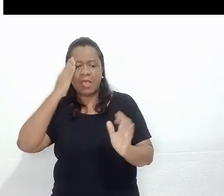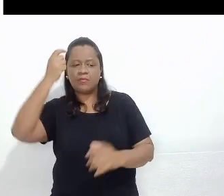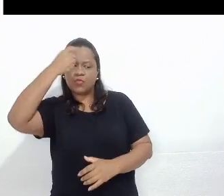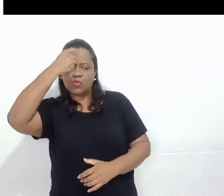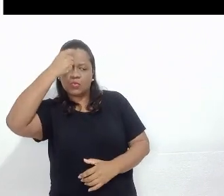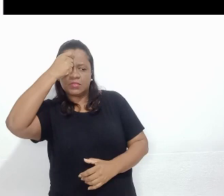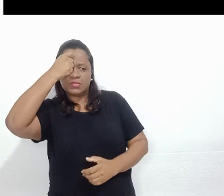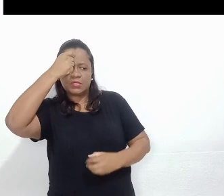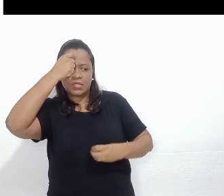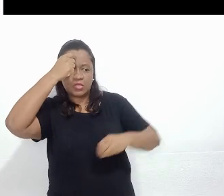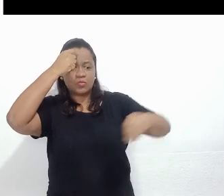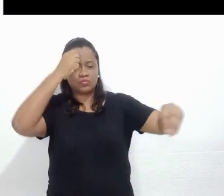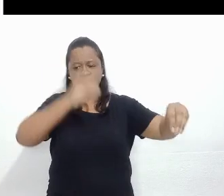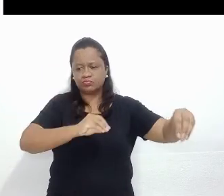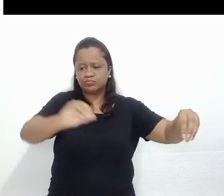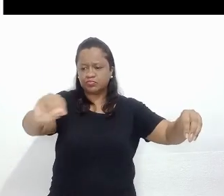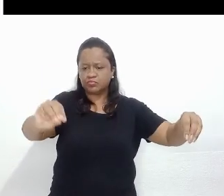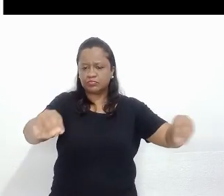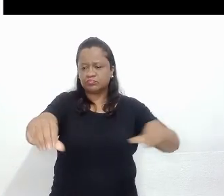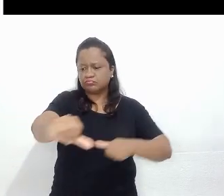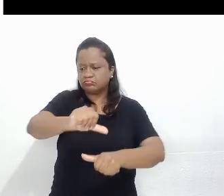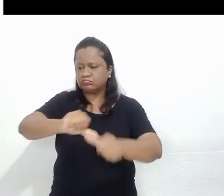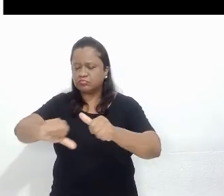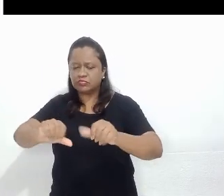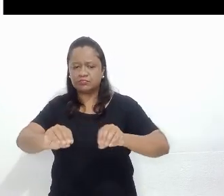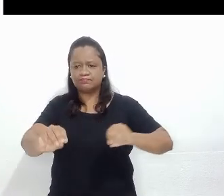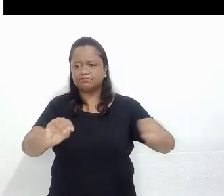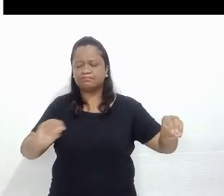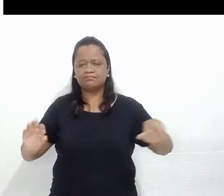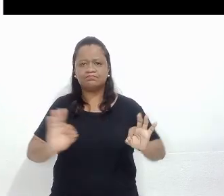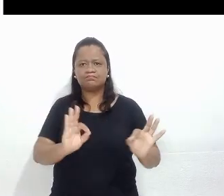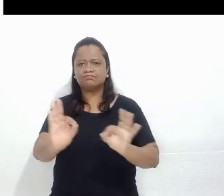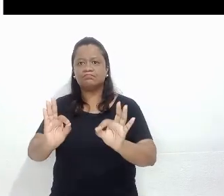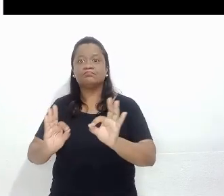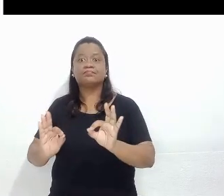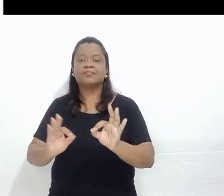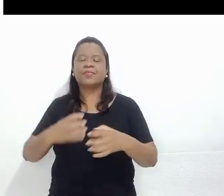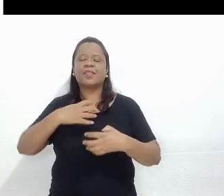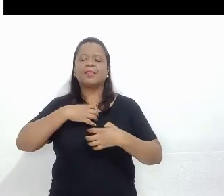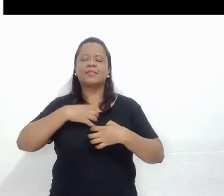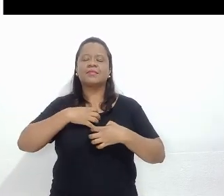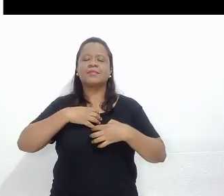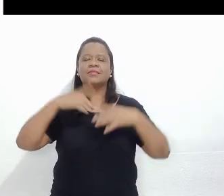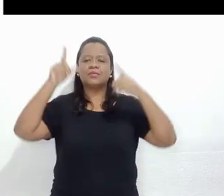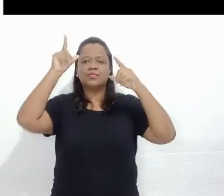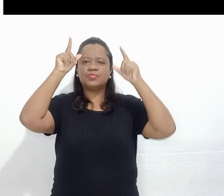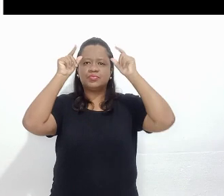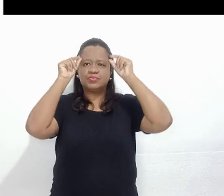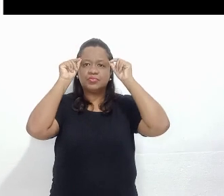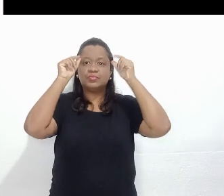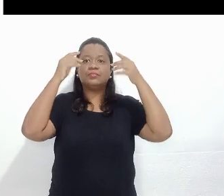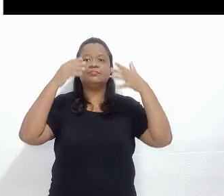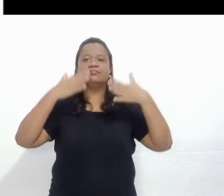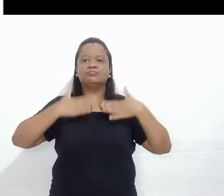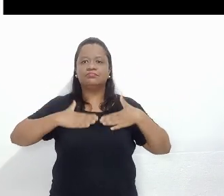coisas, você vai se sentir muito melhor e vai conseguir trabalhar com muito mais tranquilidade, né?